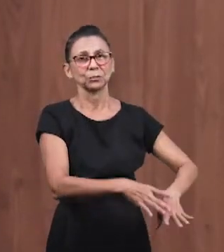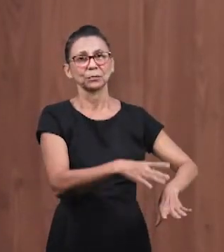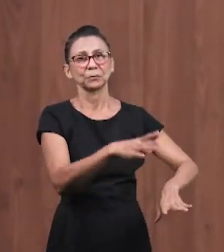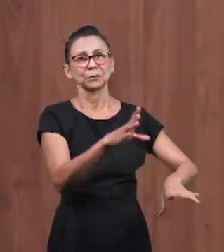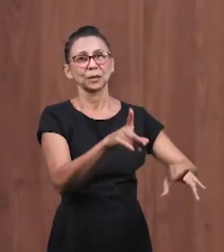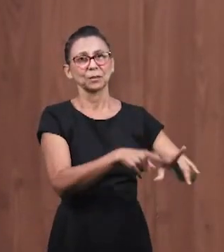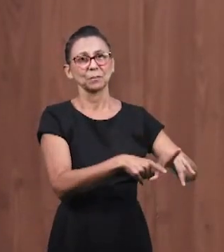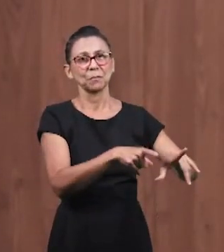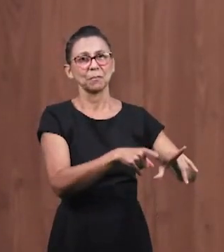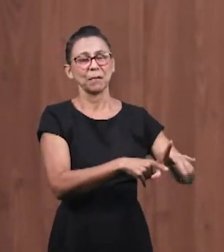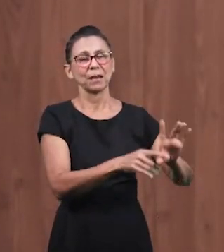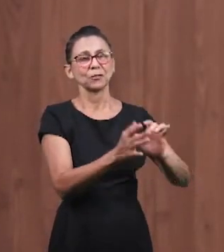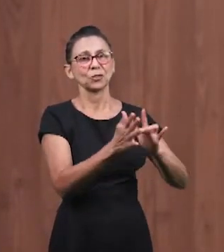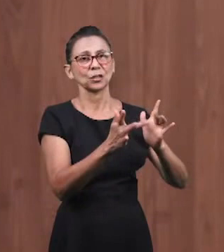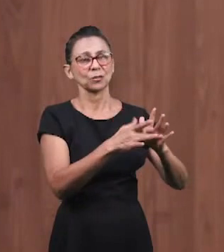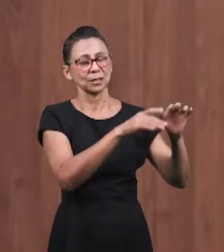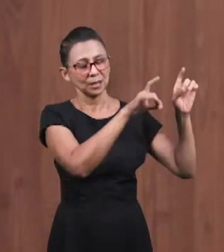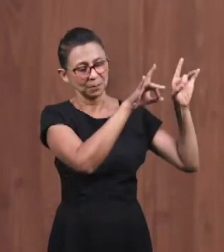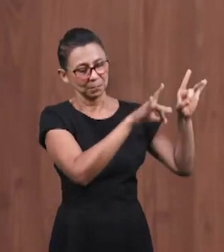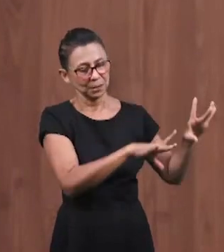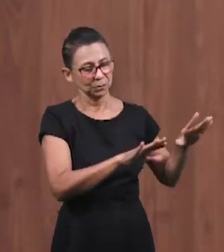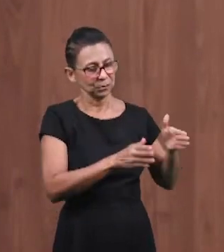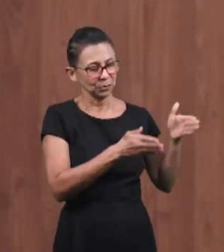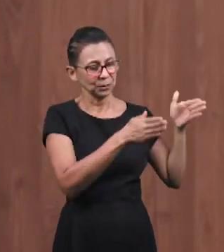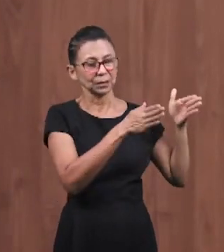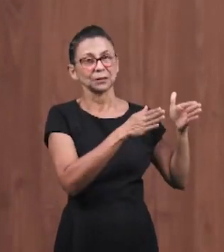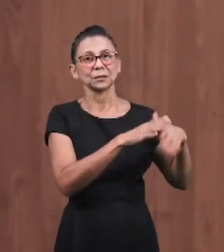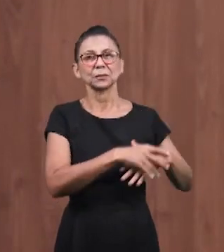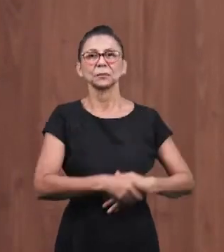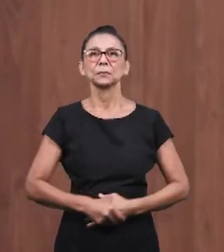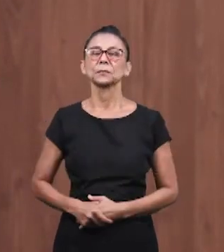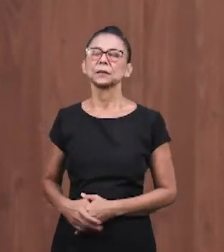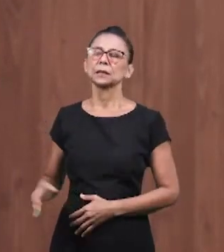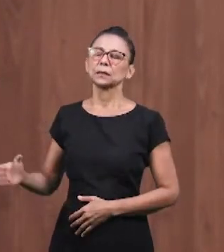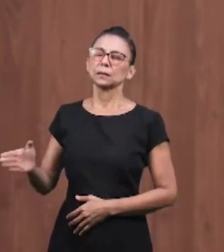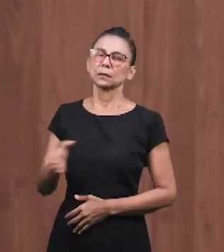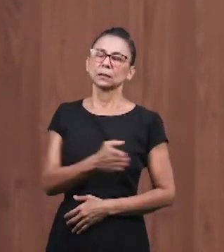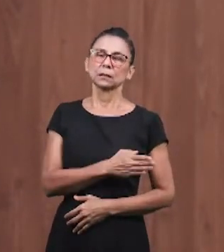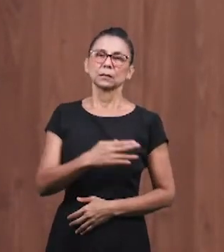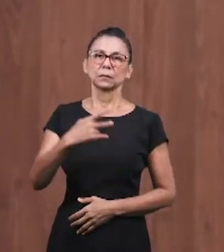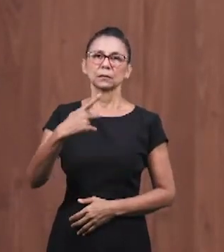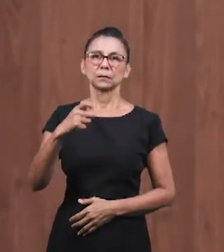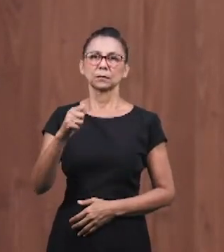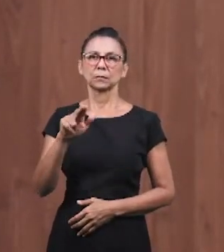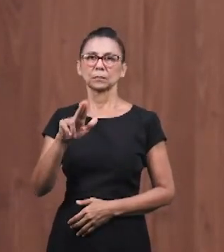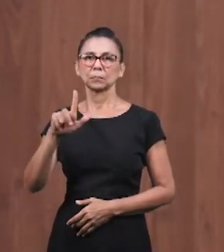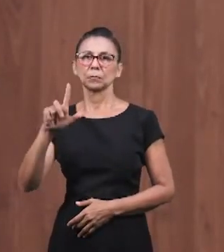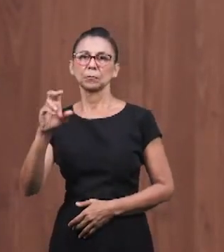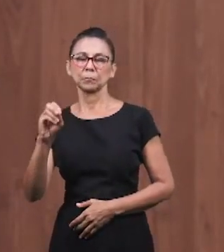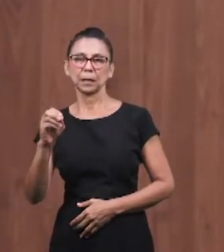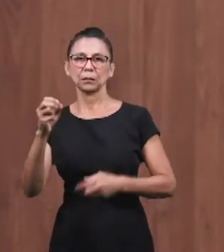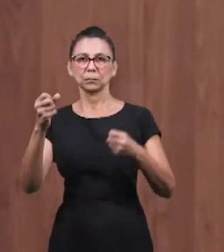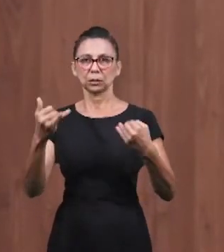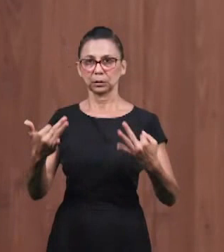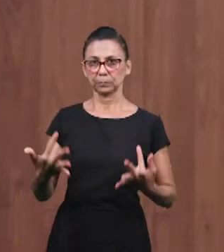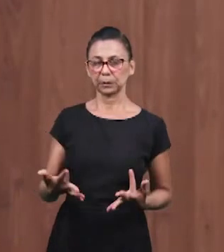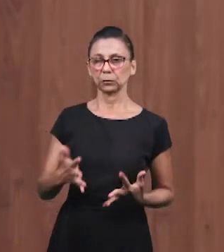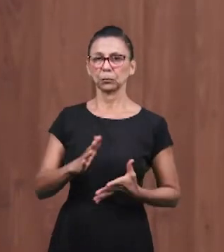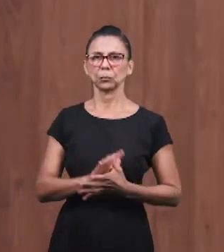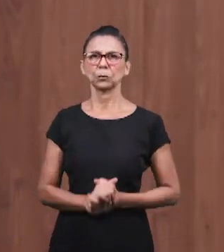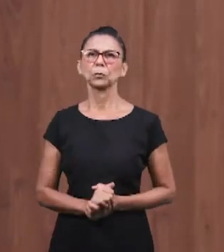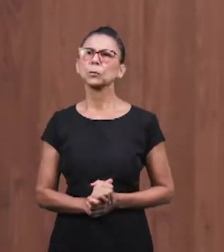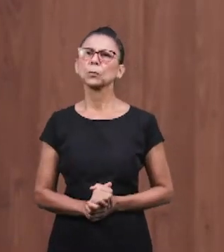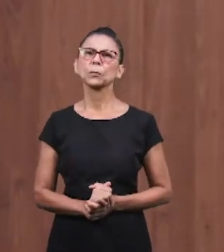Então, naturalmente, muito bem colocado pela nossa irmã. Também o Paulo Márcio colocou muito bem ali a expressão de Jesus